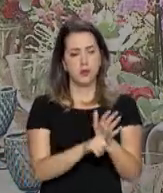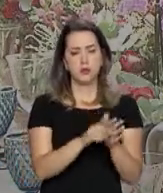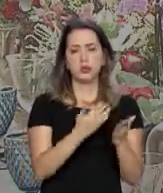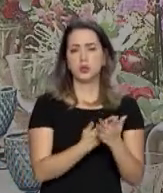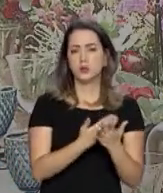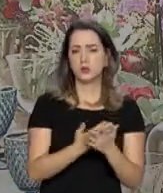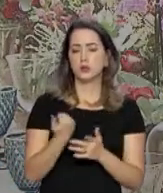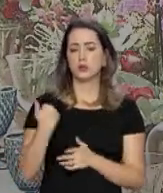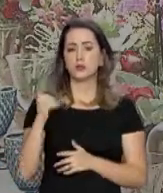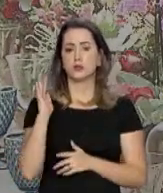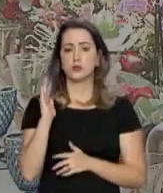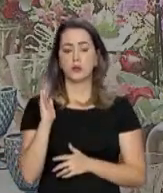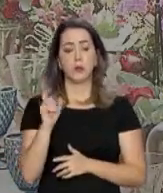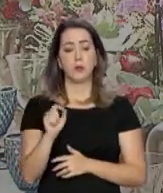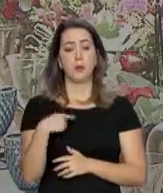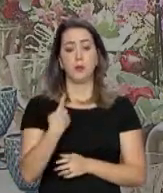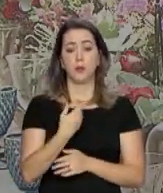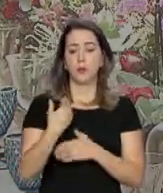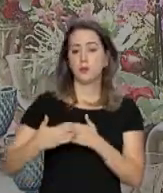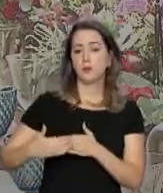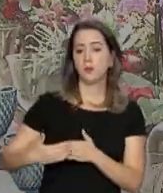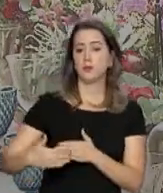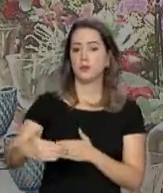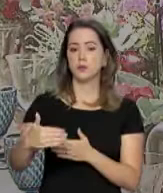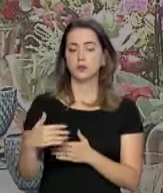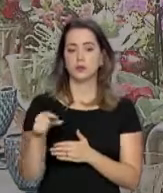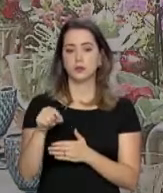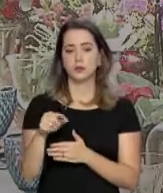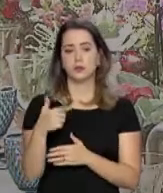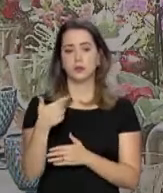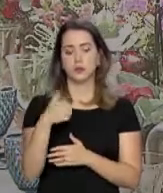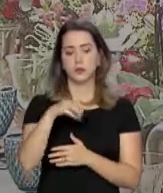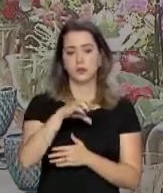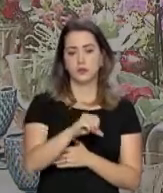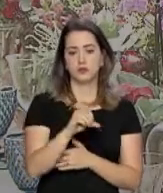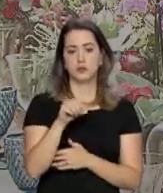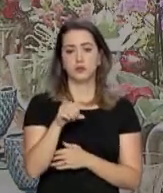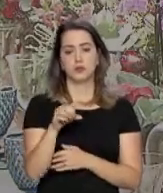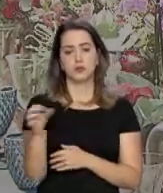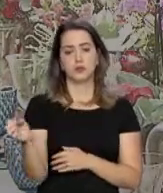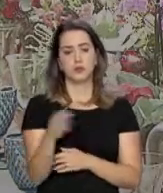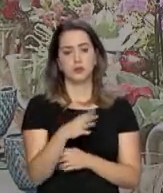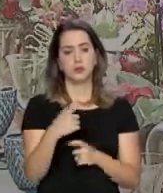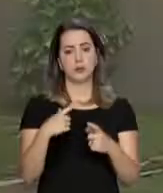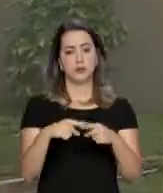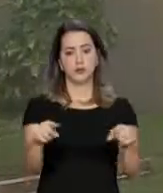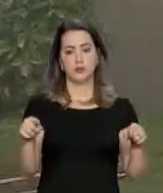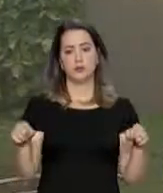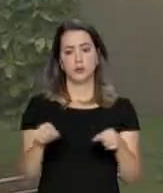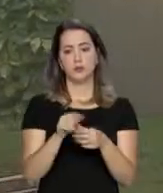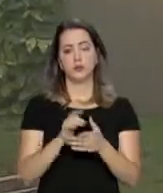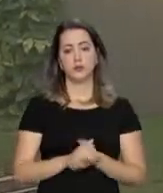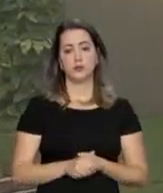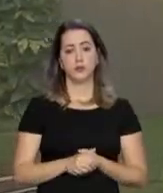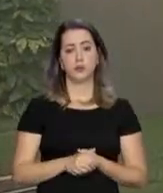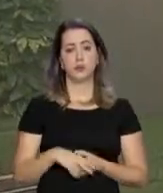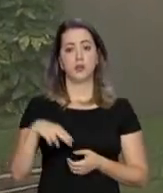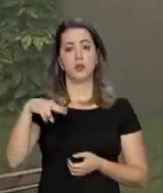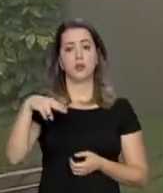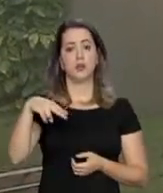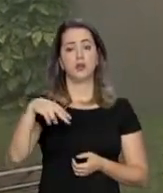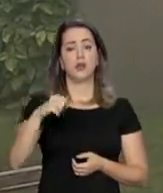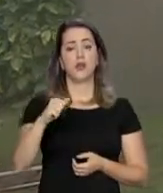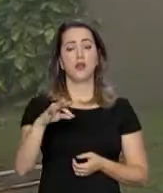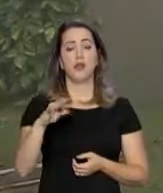é é tratada no início em 2019 nessa nova loja já natália atua nas duas